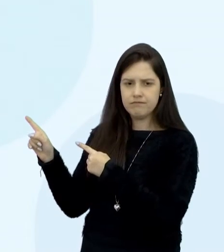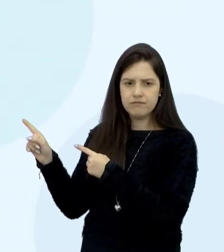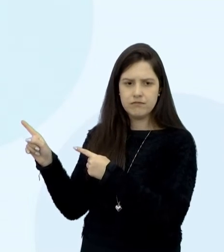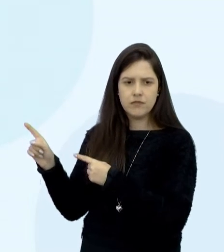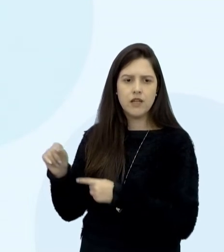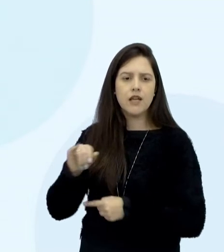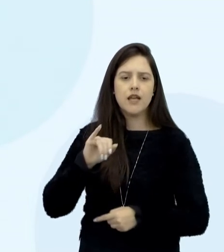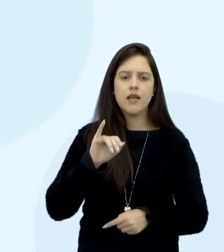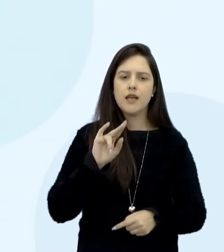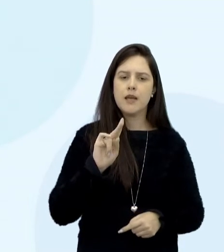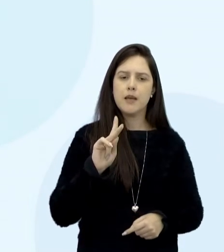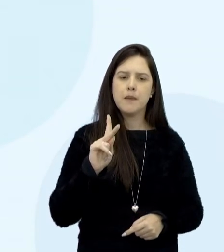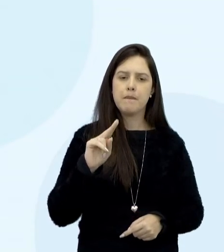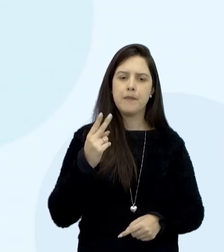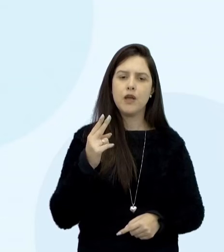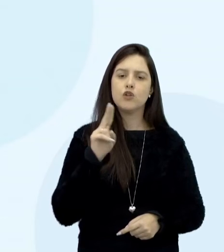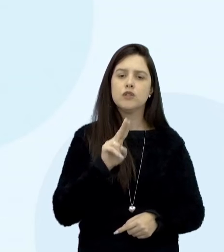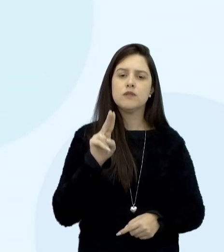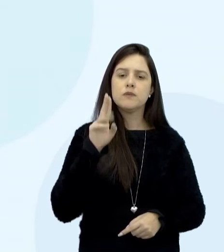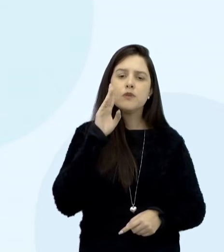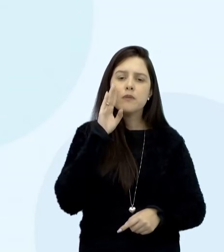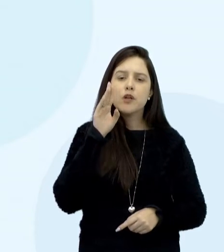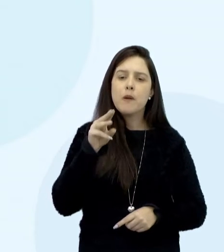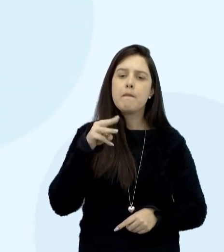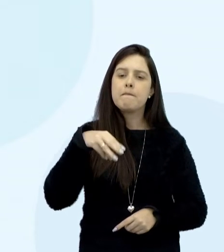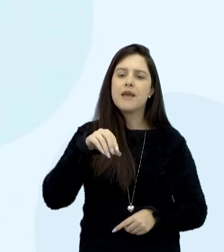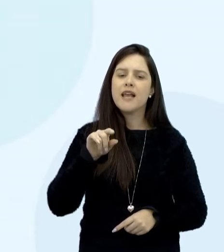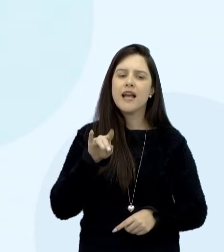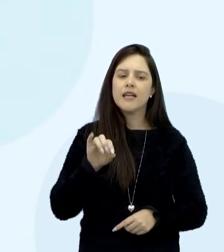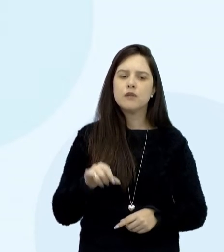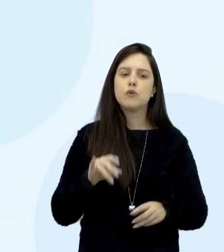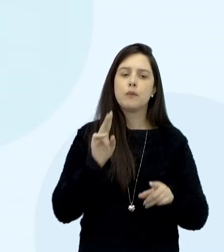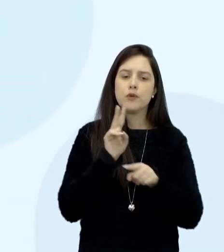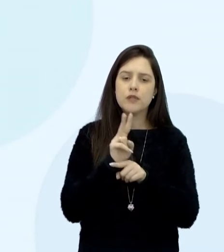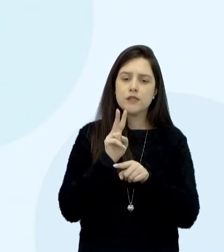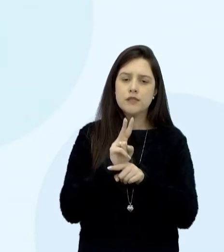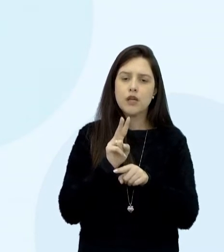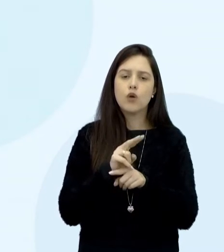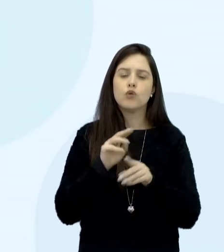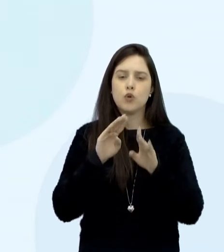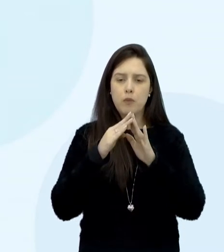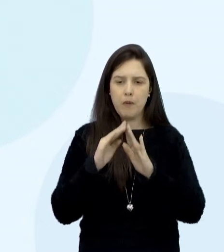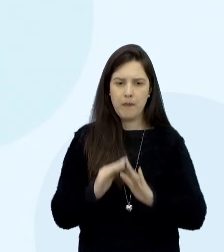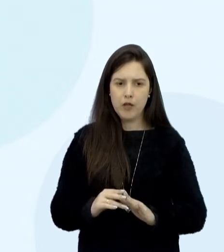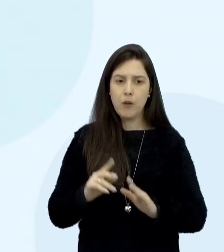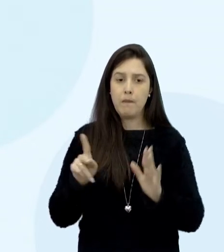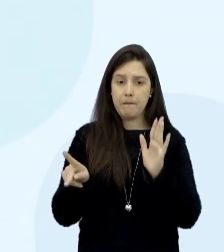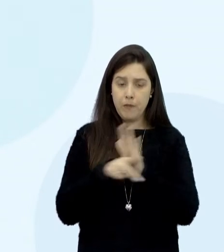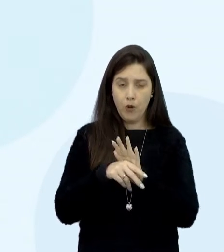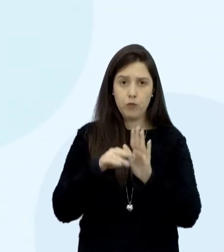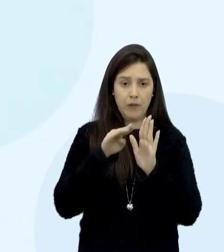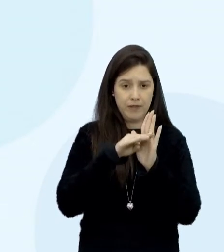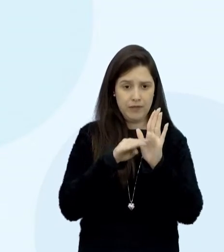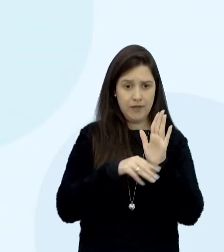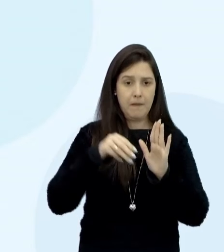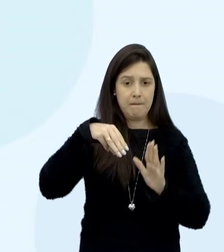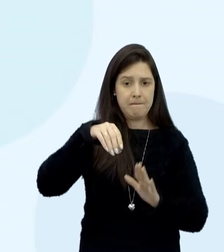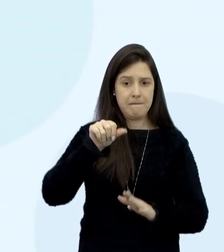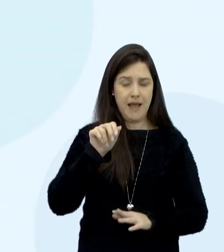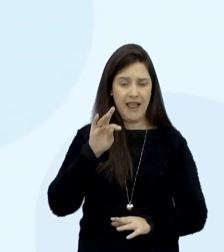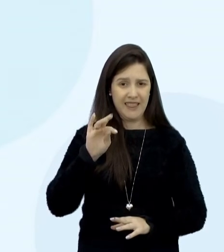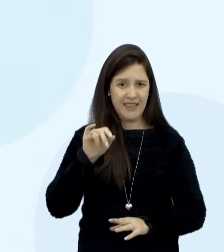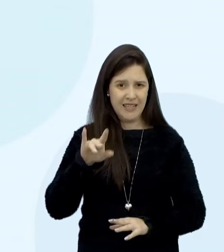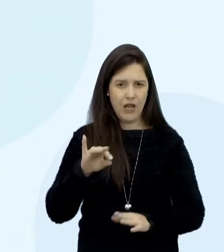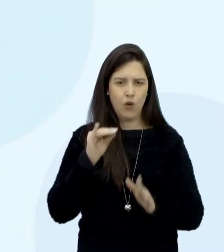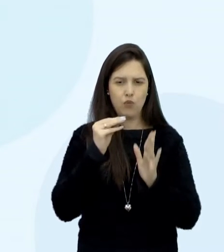IPHAN utiliza principalmente mecanismos de proteção que são o tombamento para o patrimônio material. Então você já sabe que o tombamento é